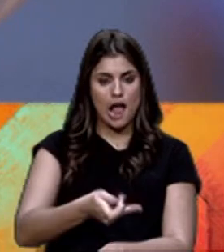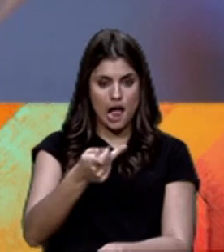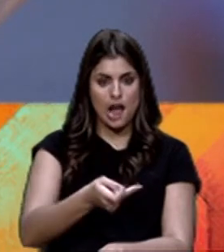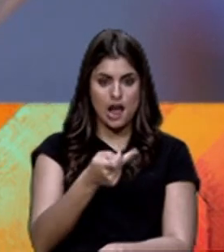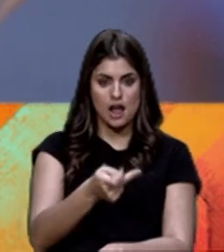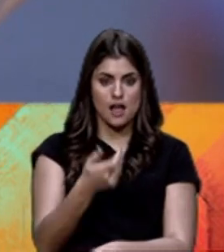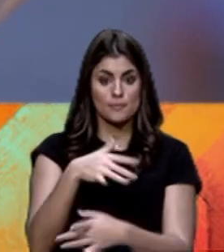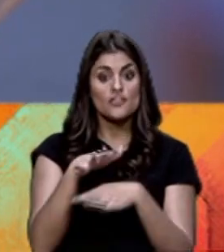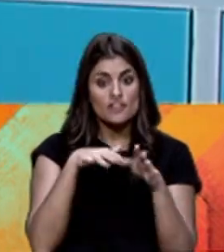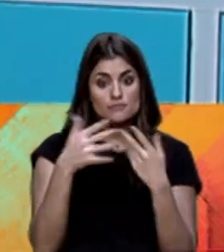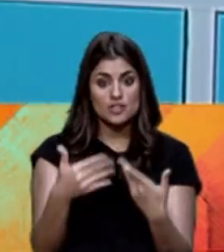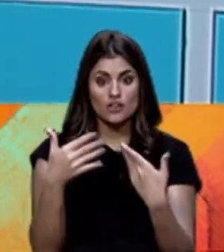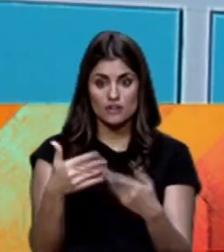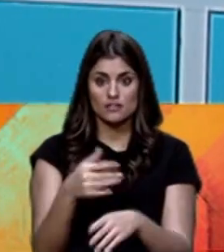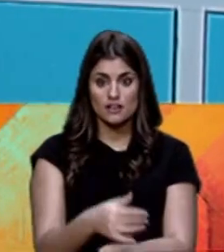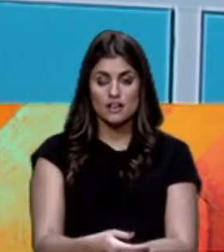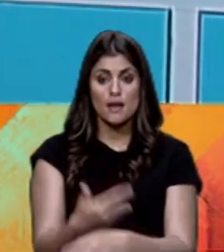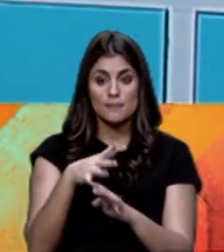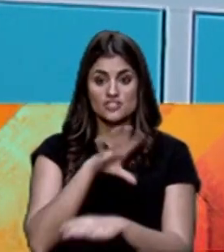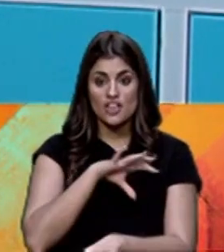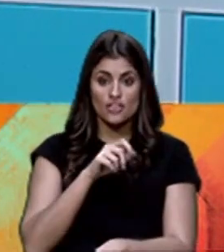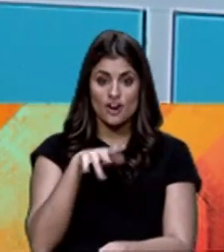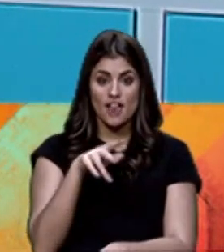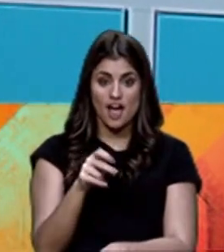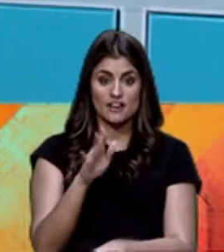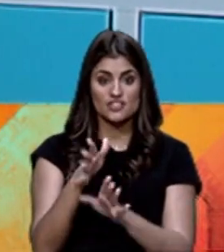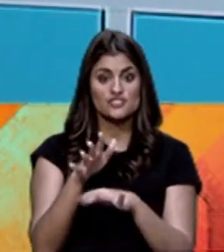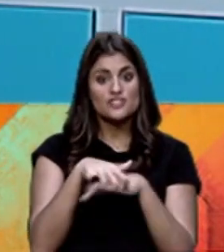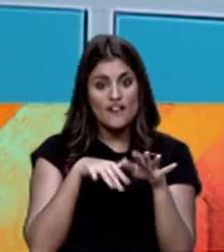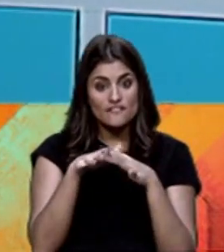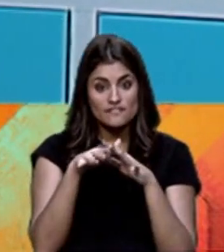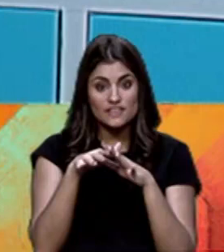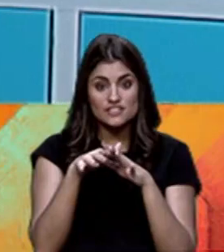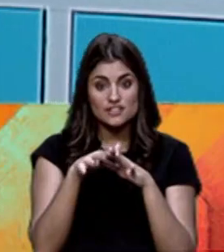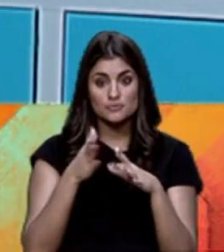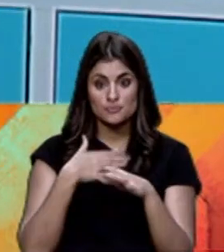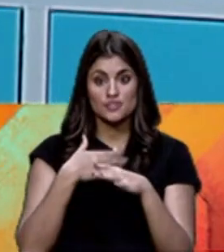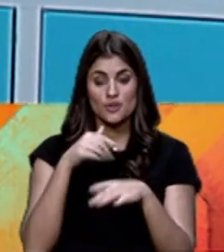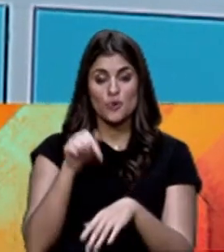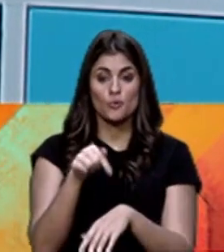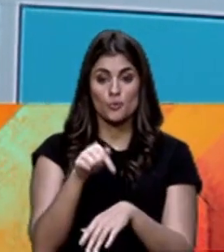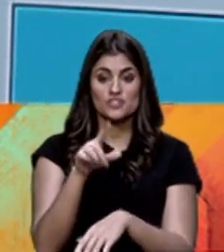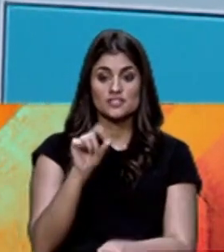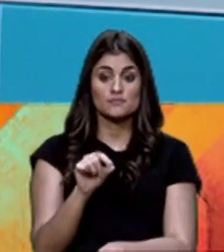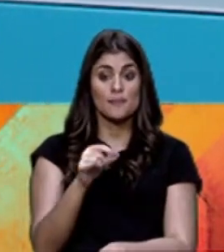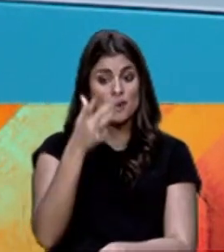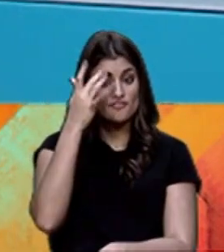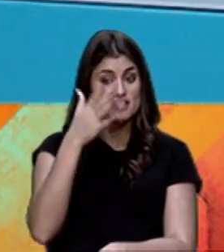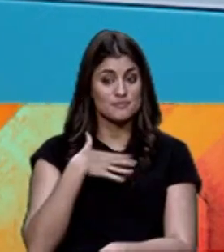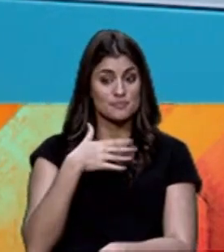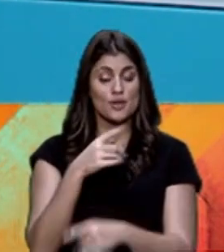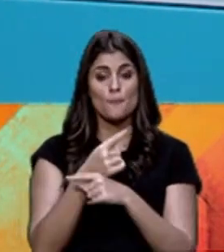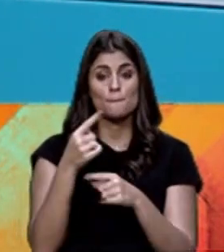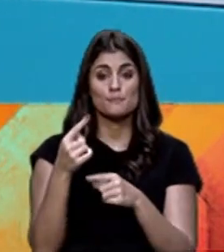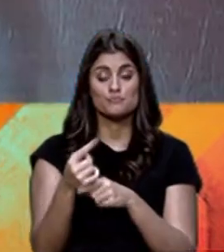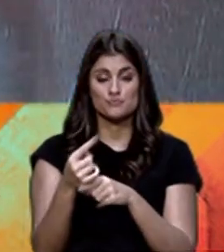fazemos agora. Olha, mas a dona Ana já se adiantou e já fez a marinada por mim. Repara, hoje ainda tenho a vida mais facilitada. Porque